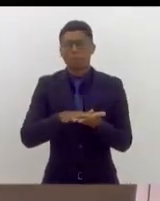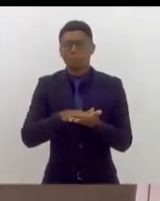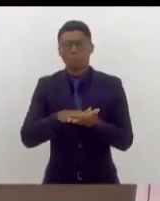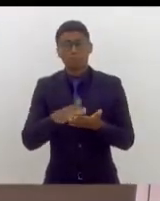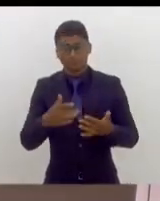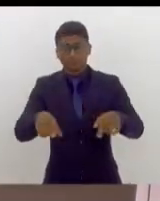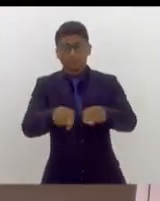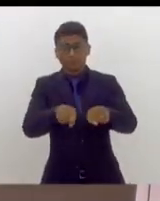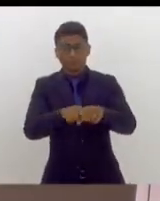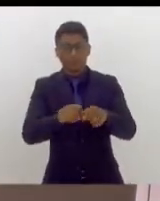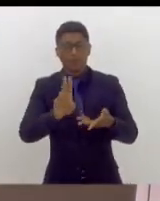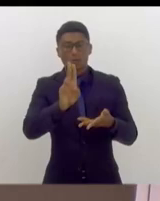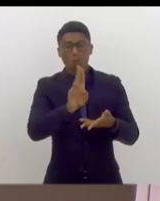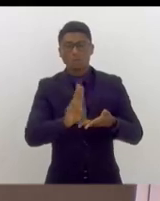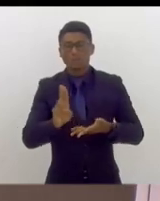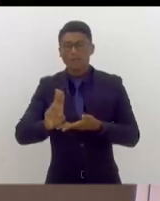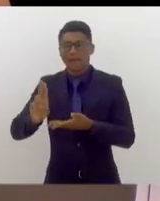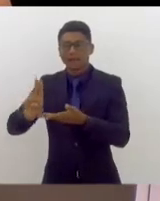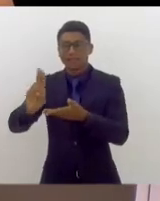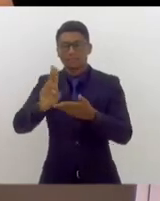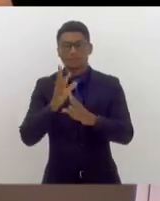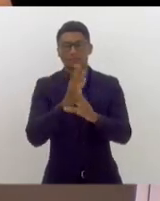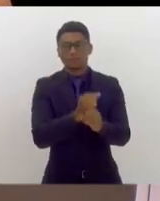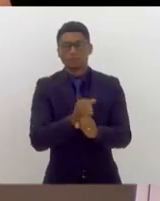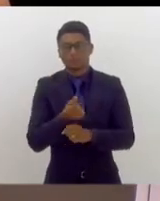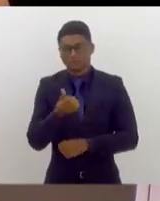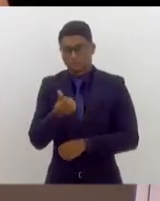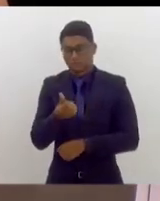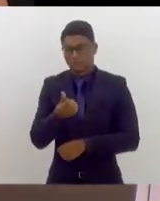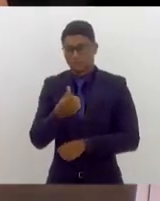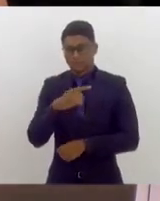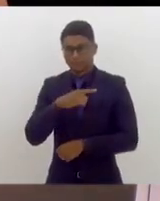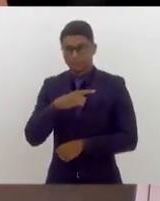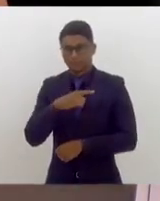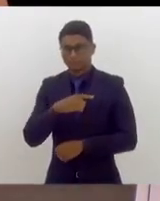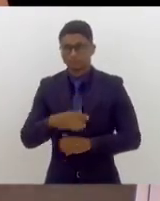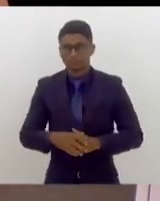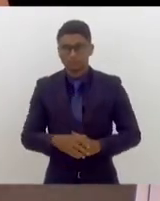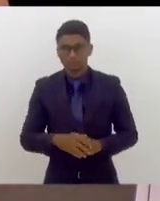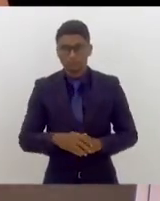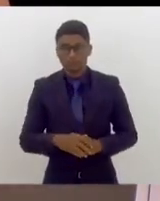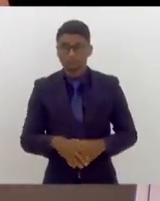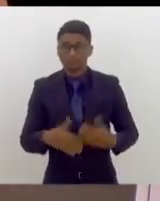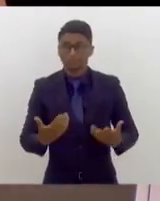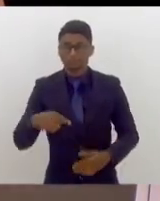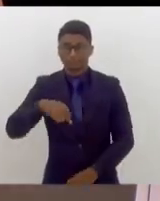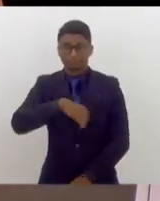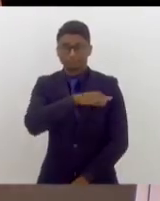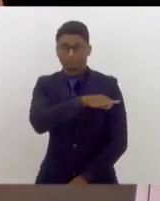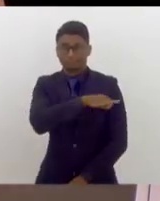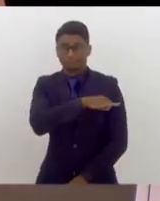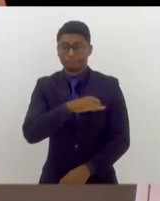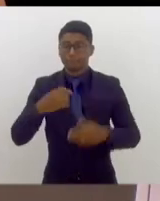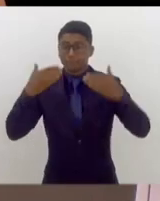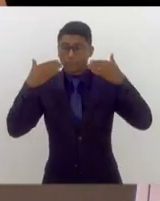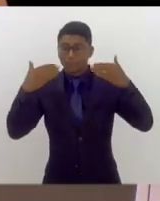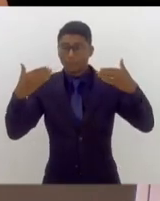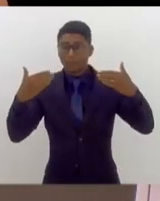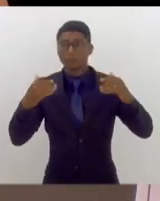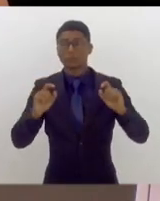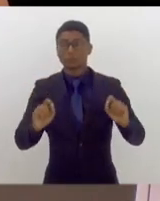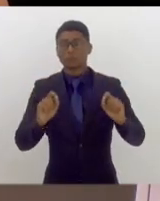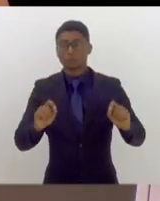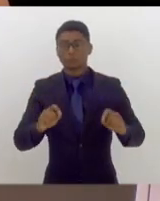nas universidades, mas a condição do Estado do Rio de Janeiro informa ao Brasil que aqui não é um bom lugar